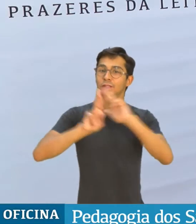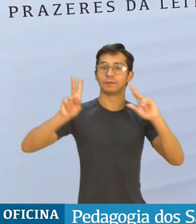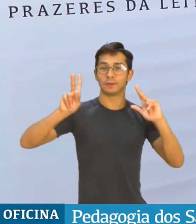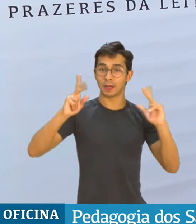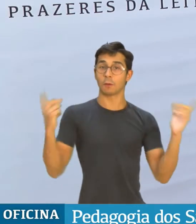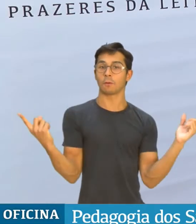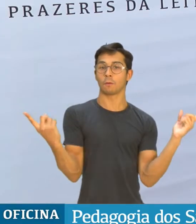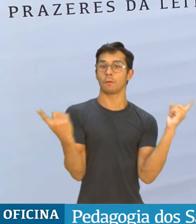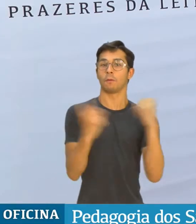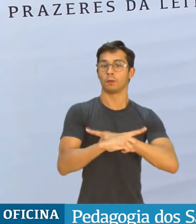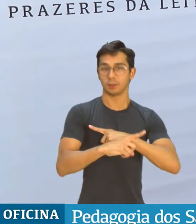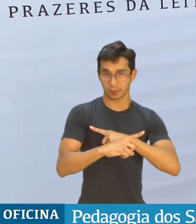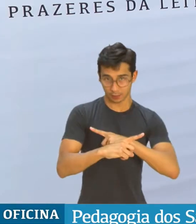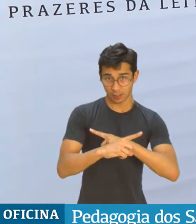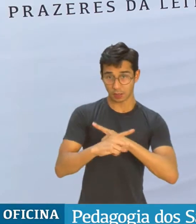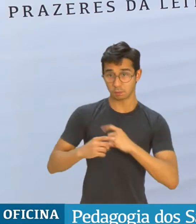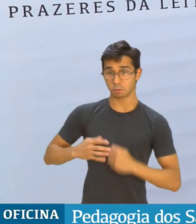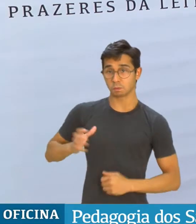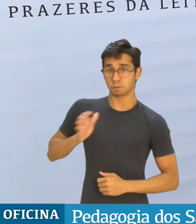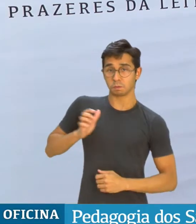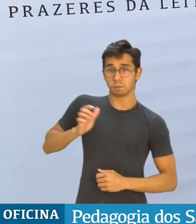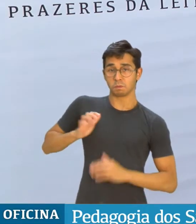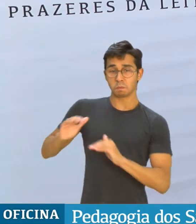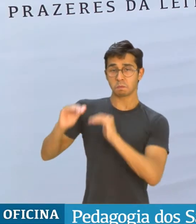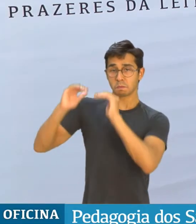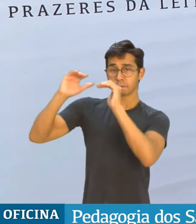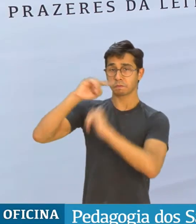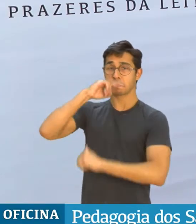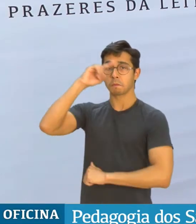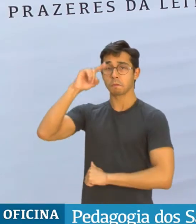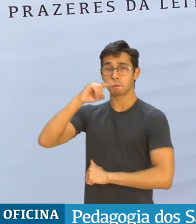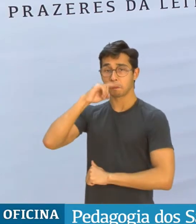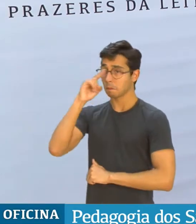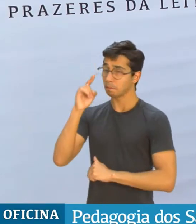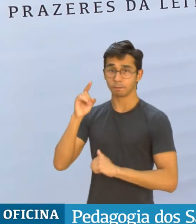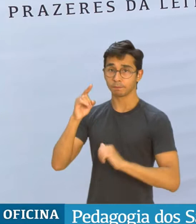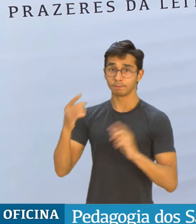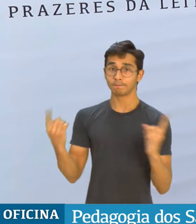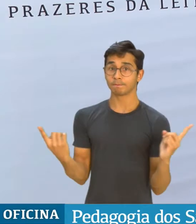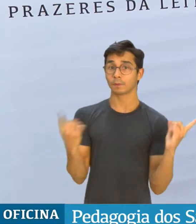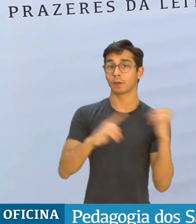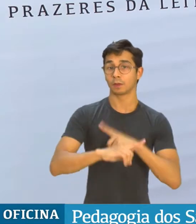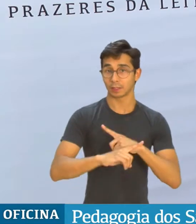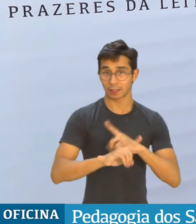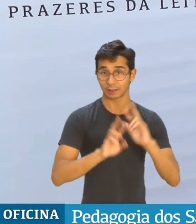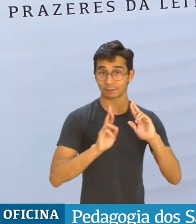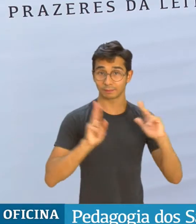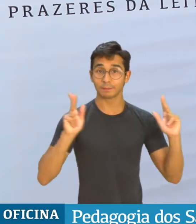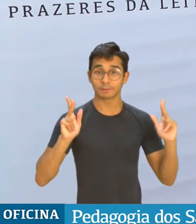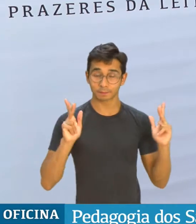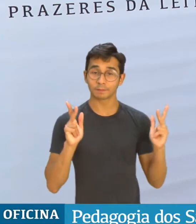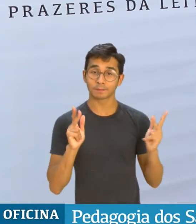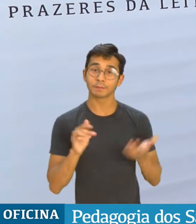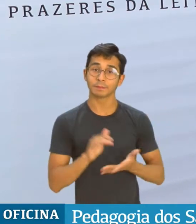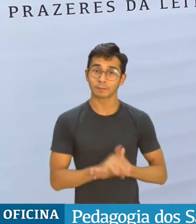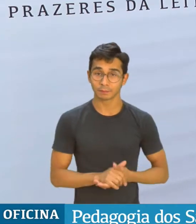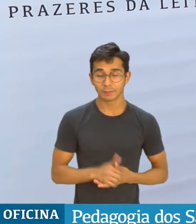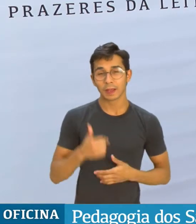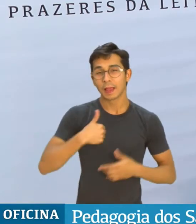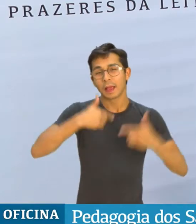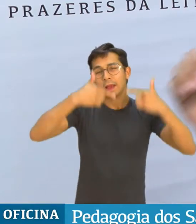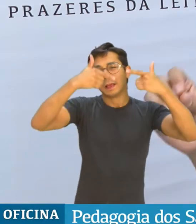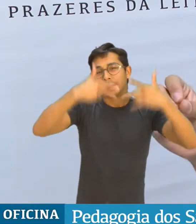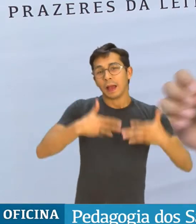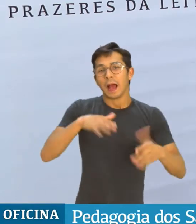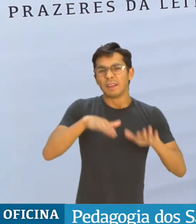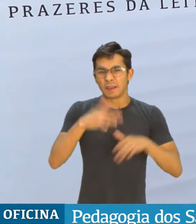contra a esse tipo de sarau que tem na ideia, né? Uma coisa que eu costumo falar sempre, tem muitas pessoas que algumas vezes